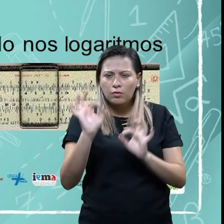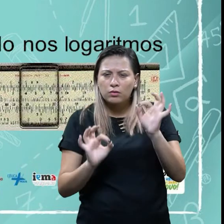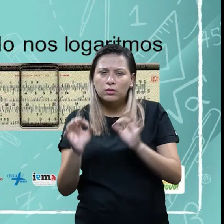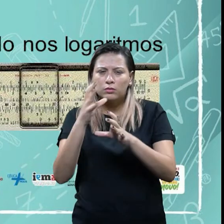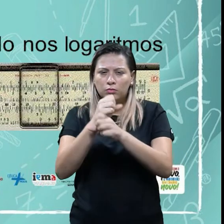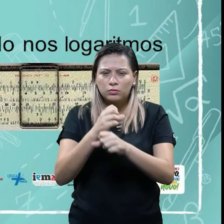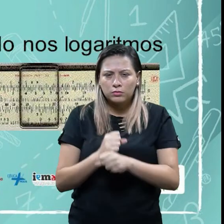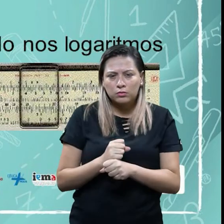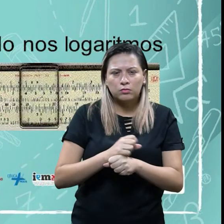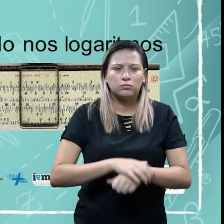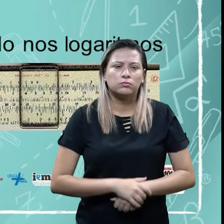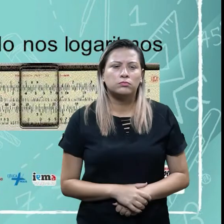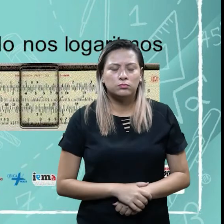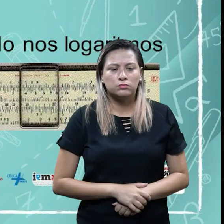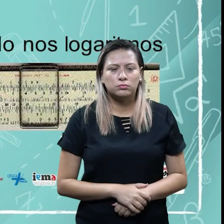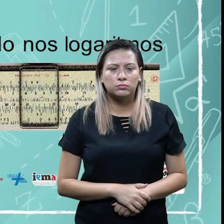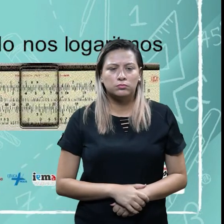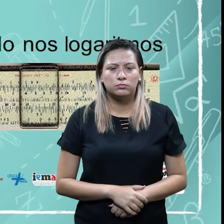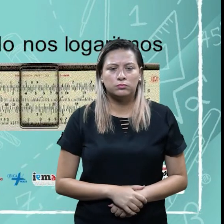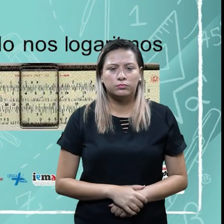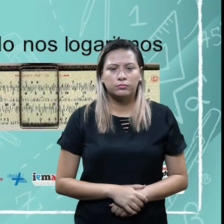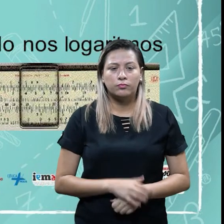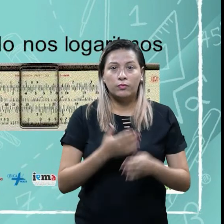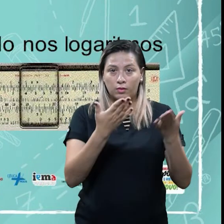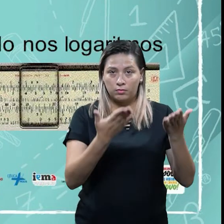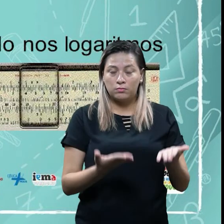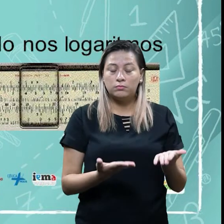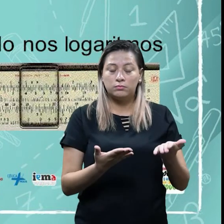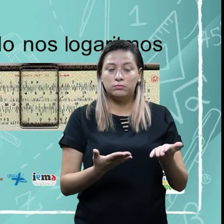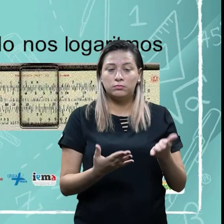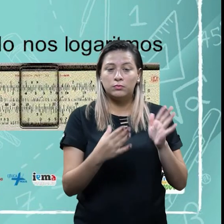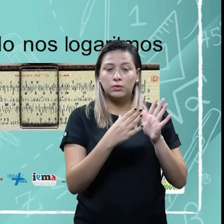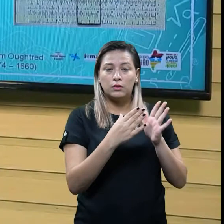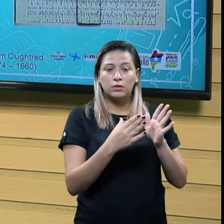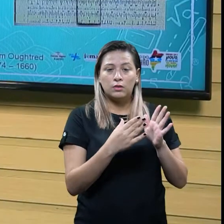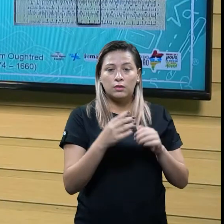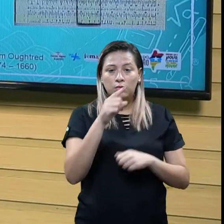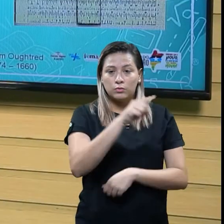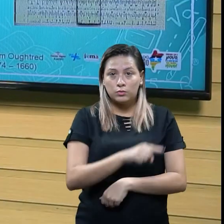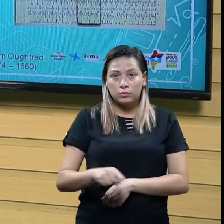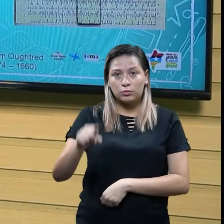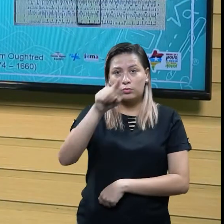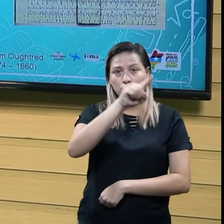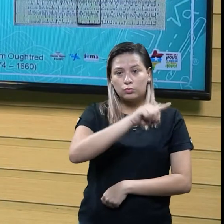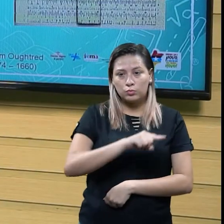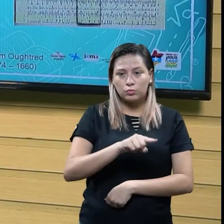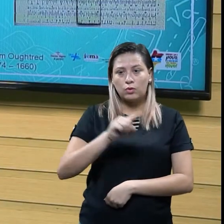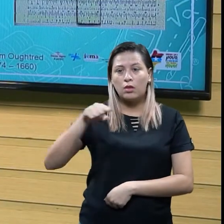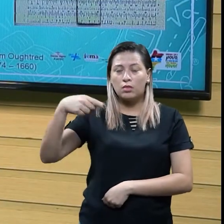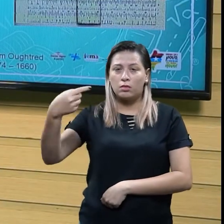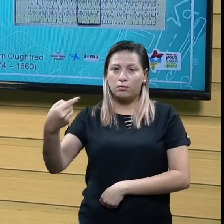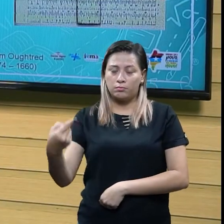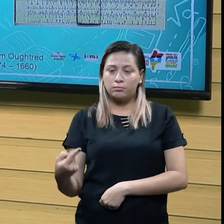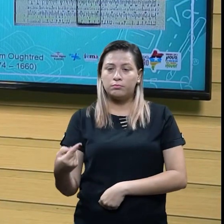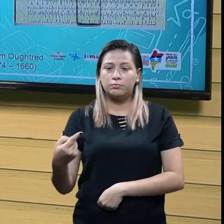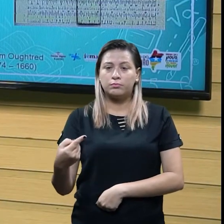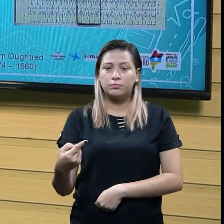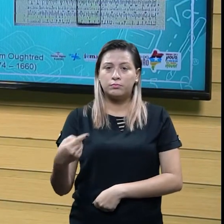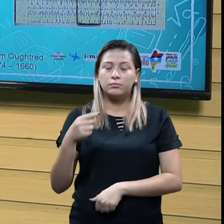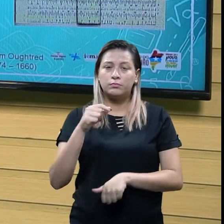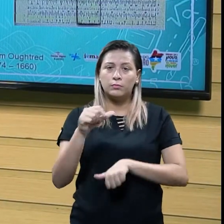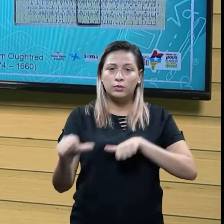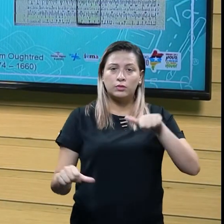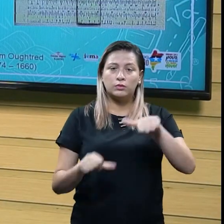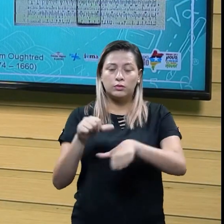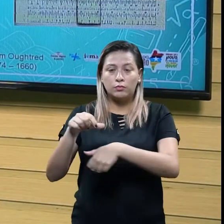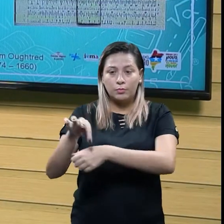ela era circular, como a gente pode ver aqui na imagem. E depois, ela virou aquela réguinha semelhante ao que nós temos hoje.